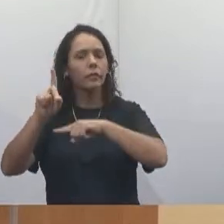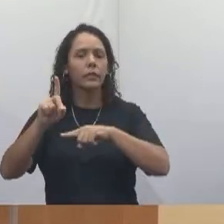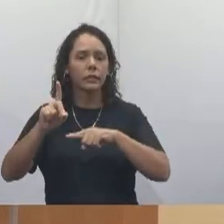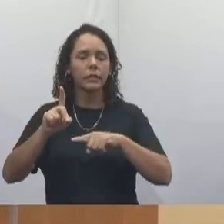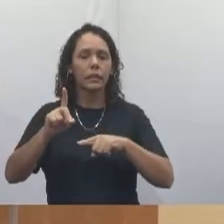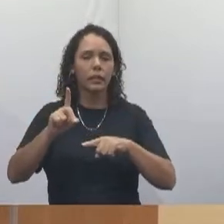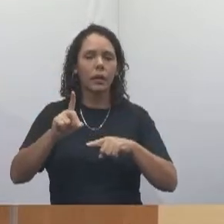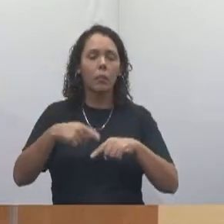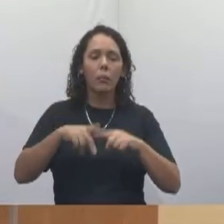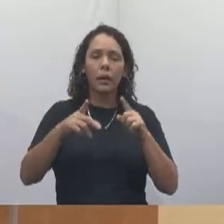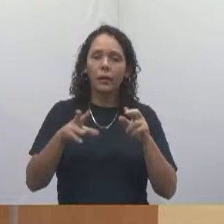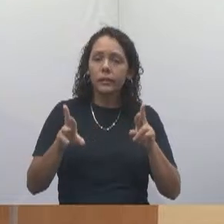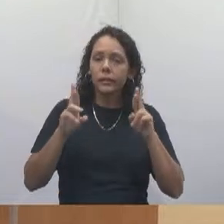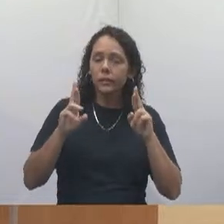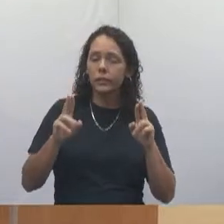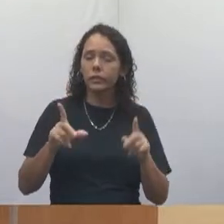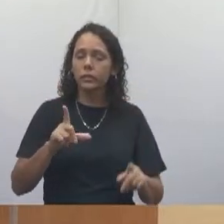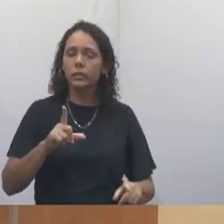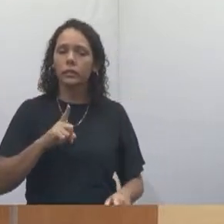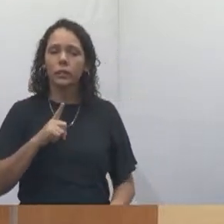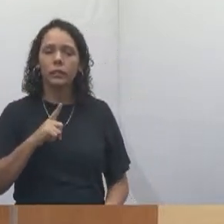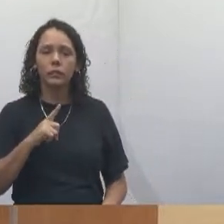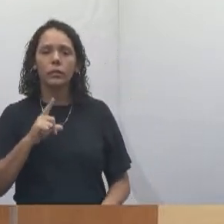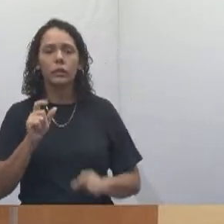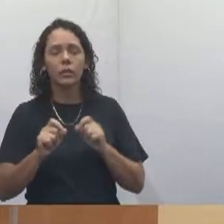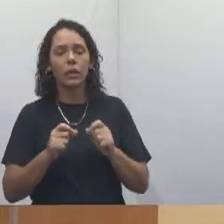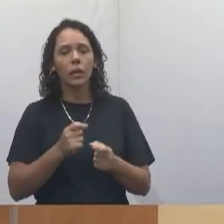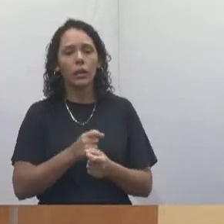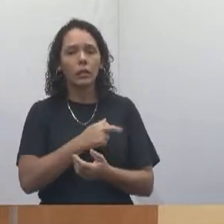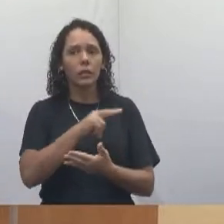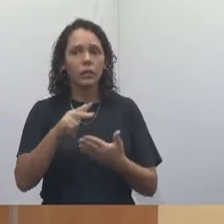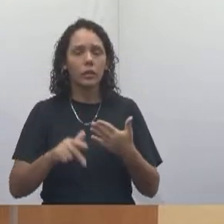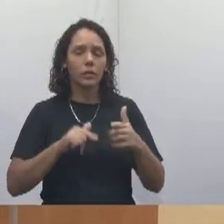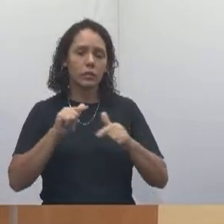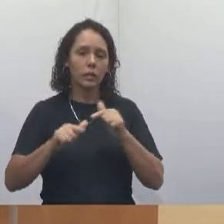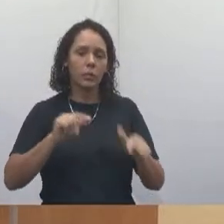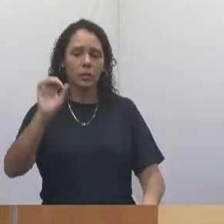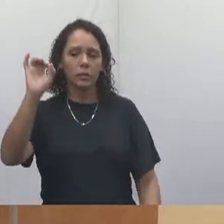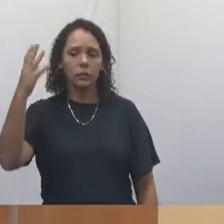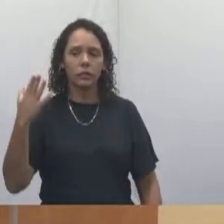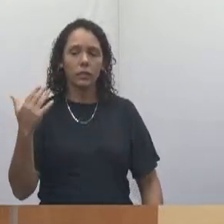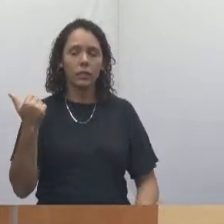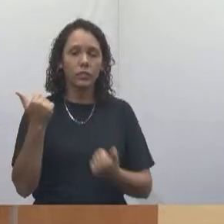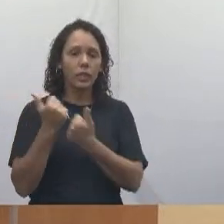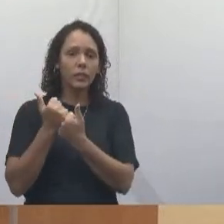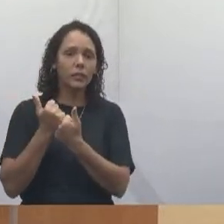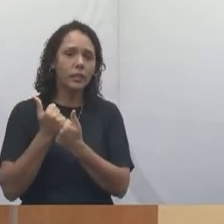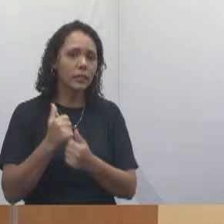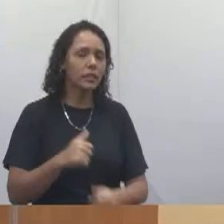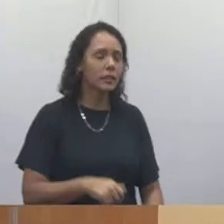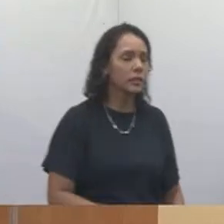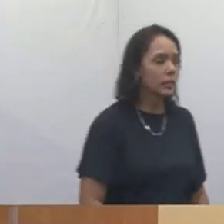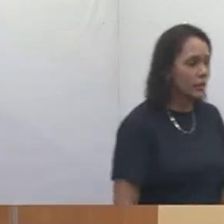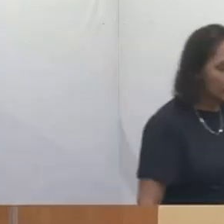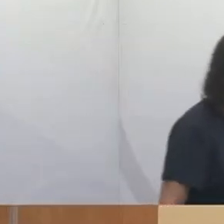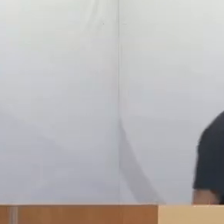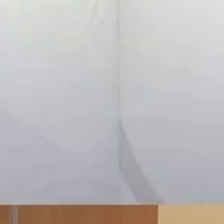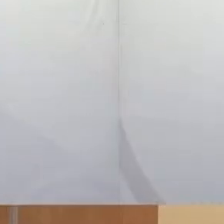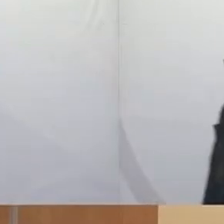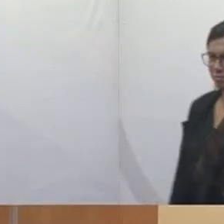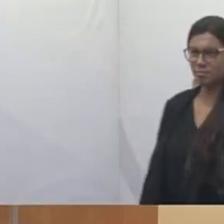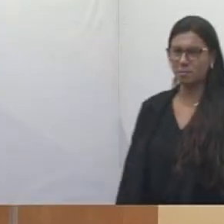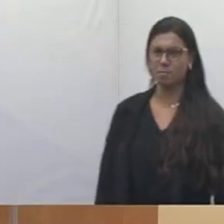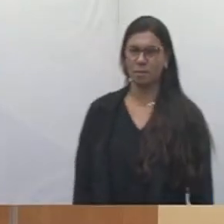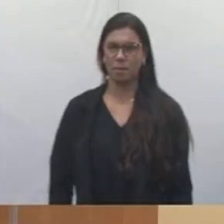disso, mas tenho certeza também que muito trabalho foi feito nessa cidade. A gente anda muito por toda a cidade, por todo